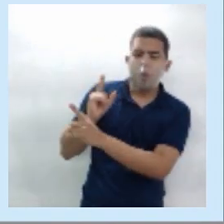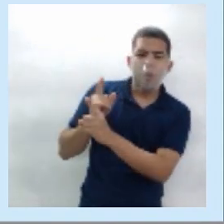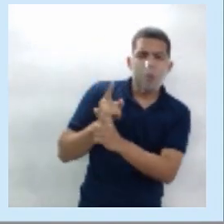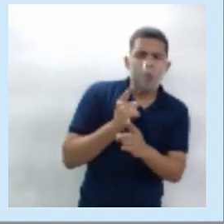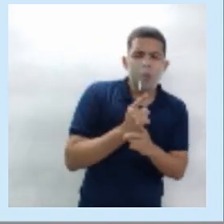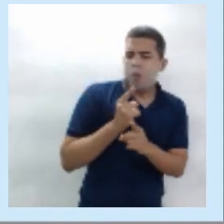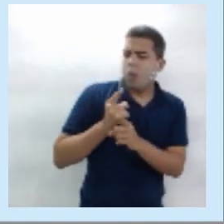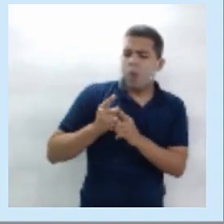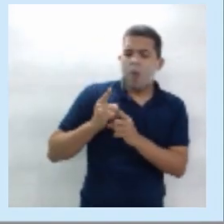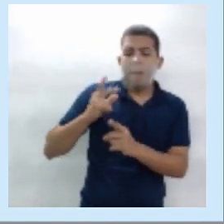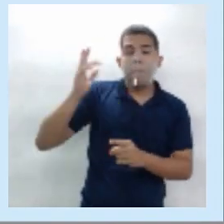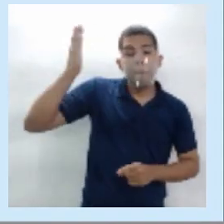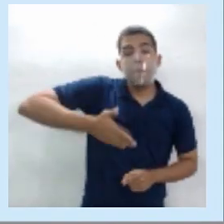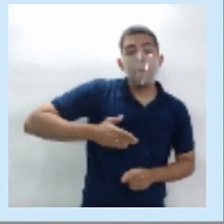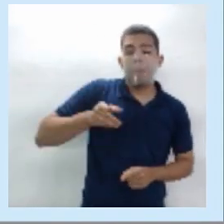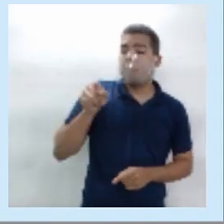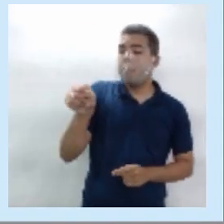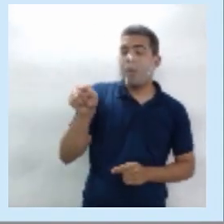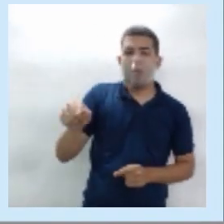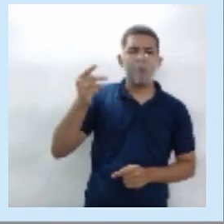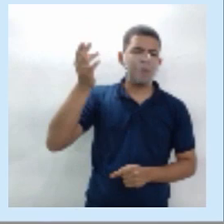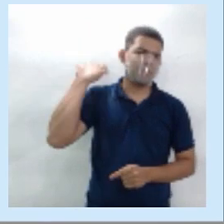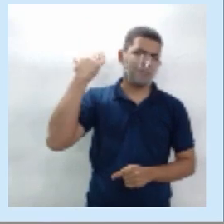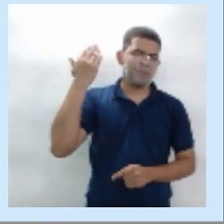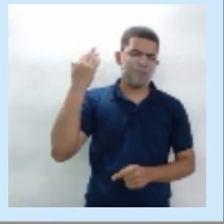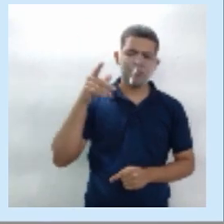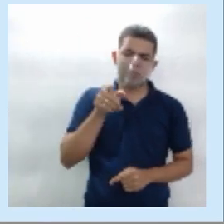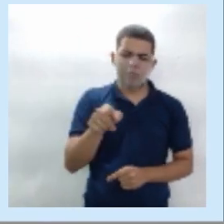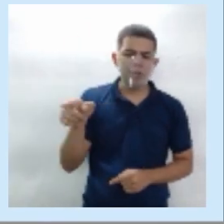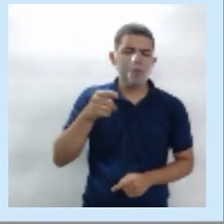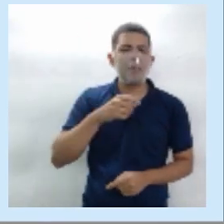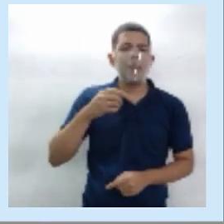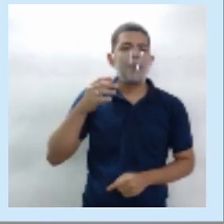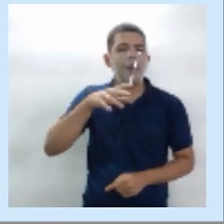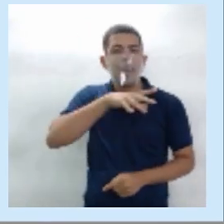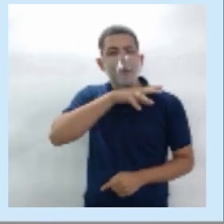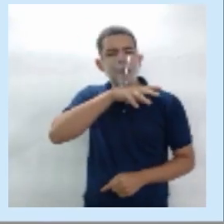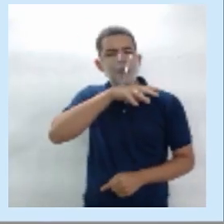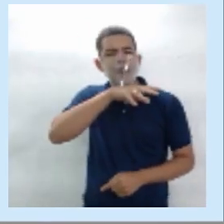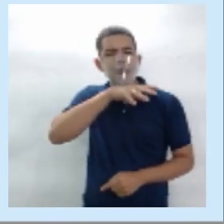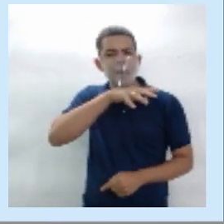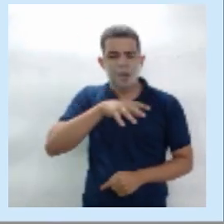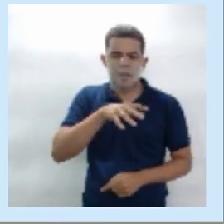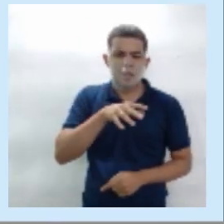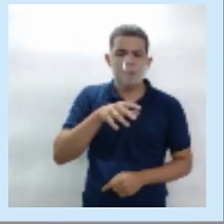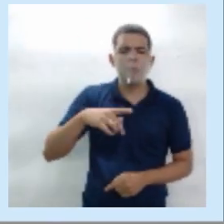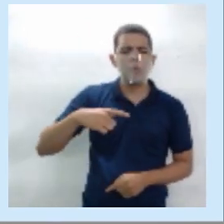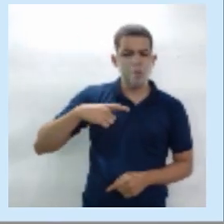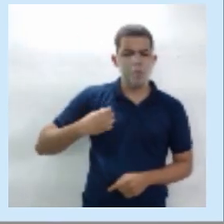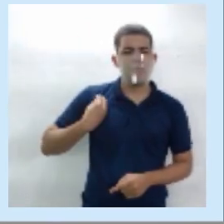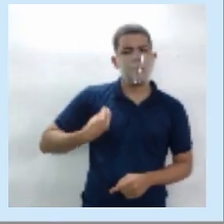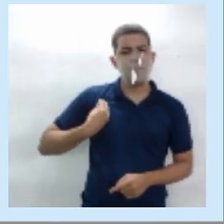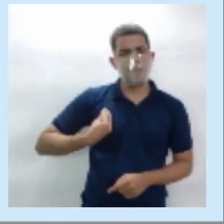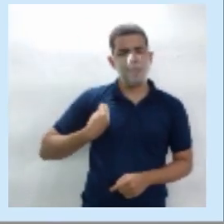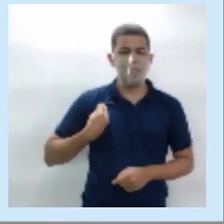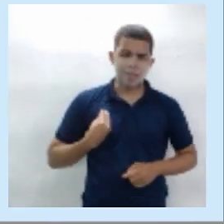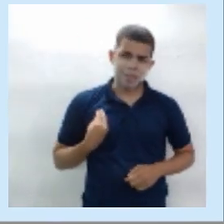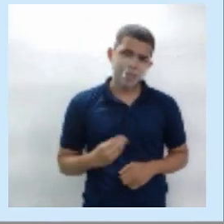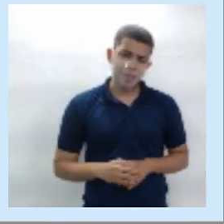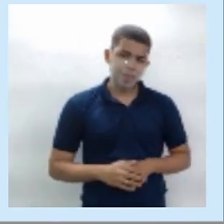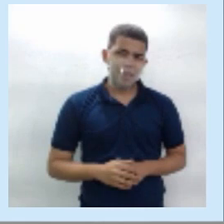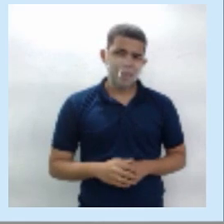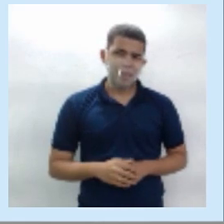descobriram evidências, né, de animais que há muito tempo atrás, quando as